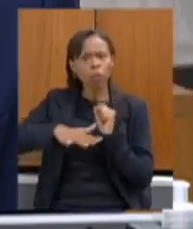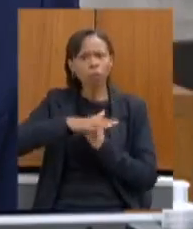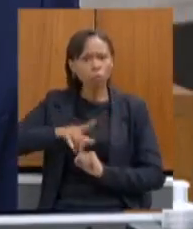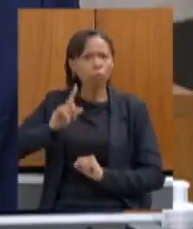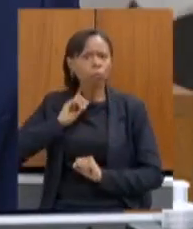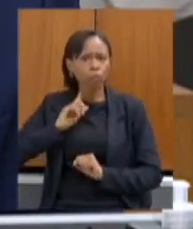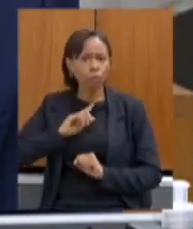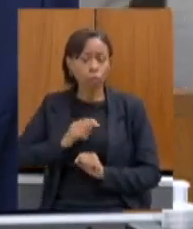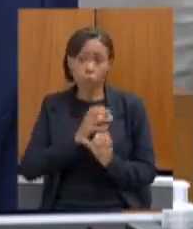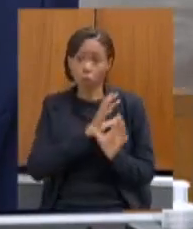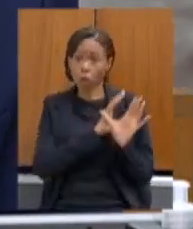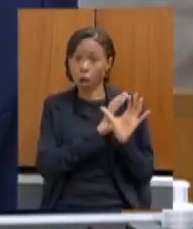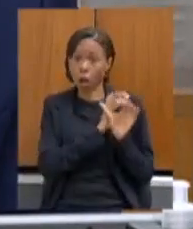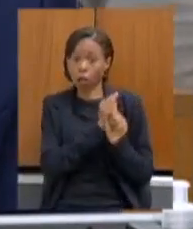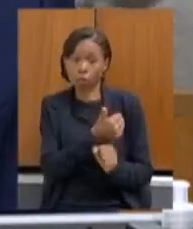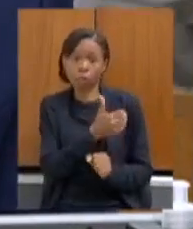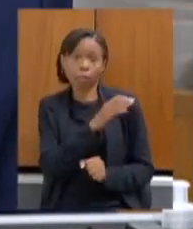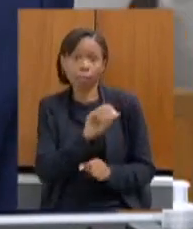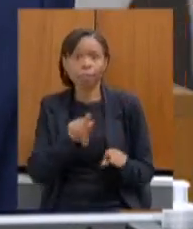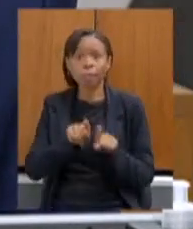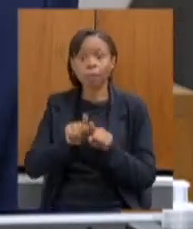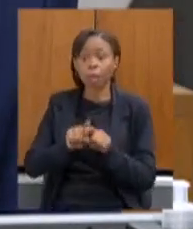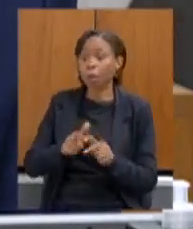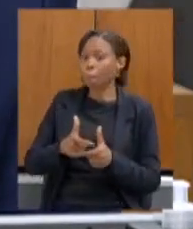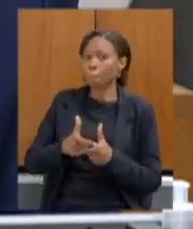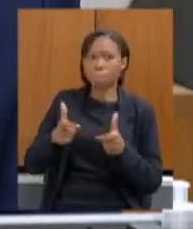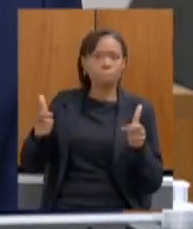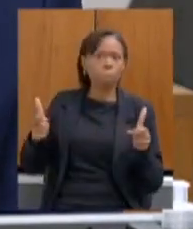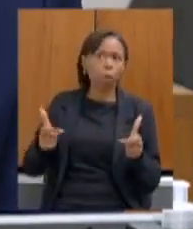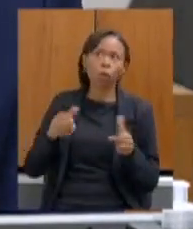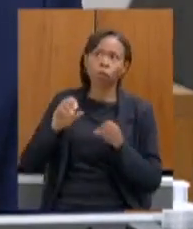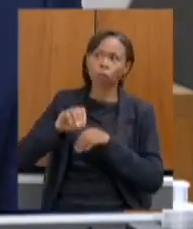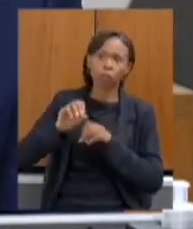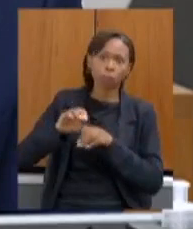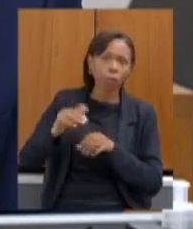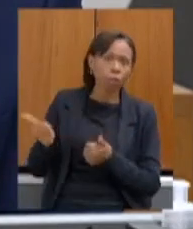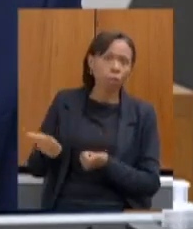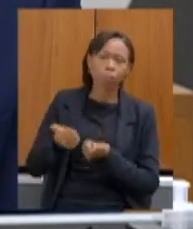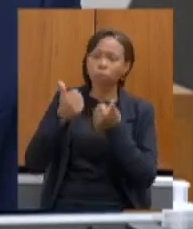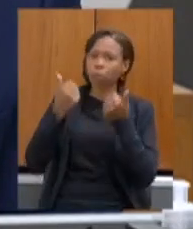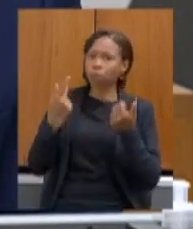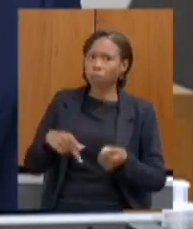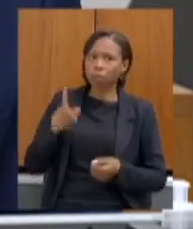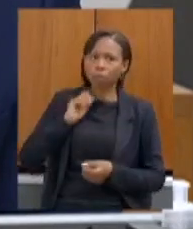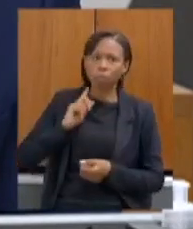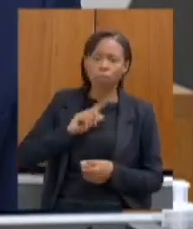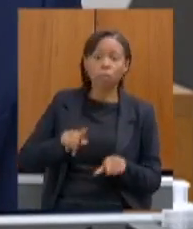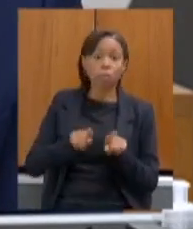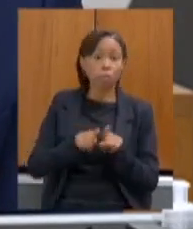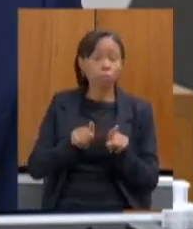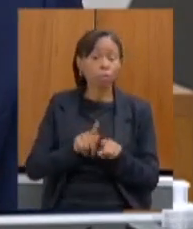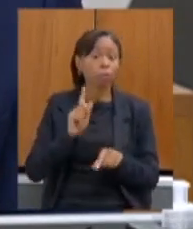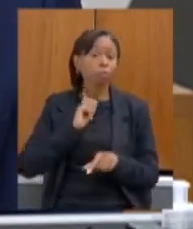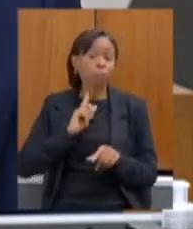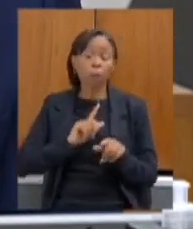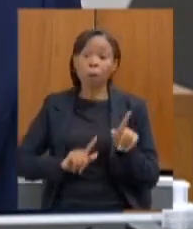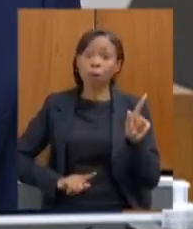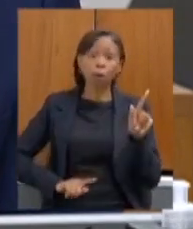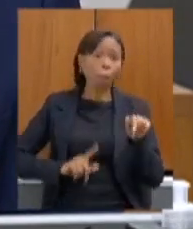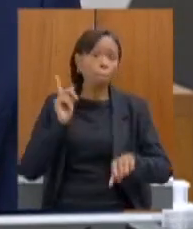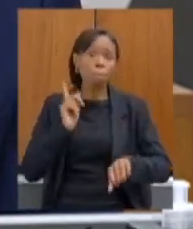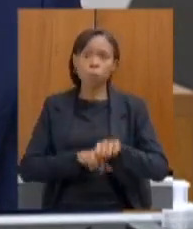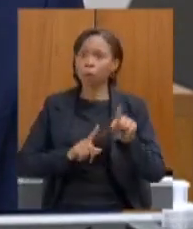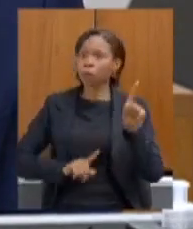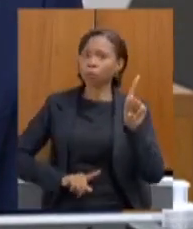melhor índice de educação da história do Estado de Minas Gerais, podemos falar que Minas Gerais hoje está batendo recorde de geração de empregos no nosso